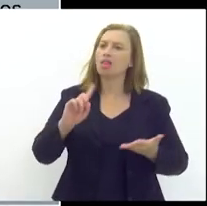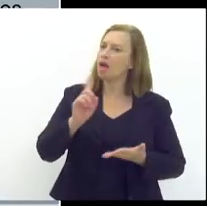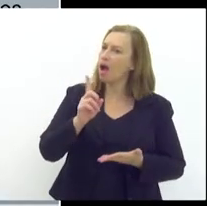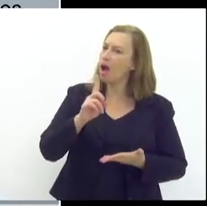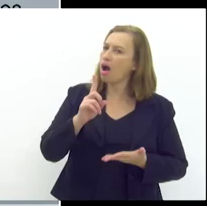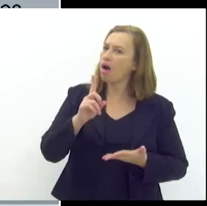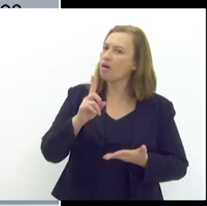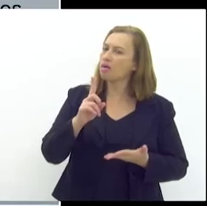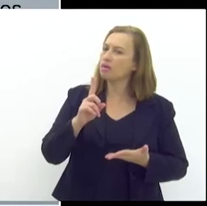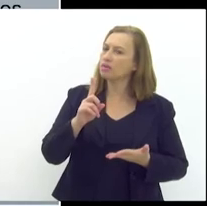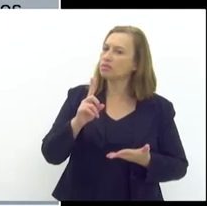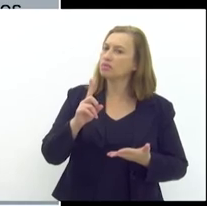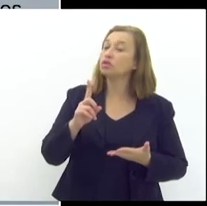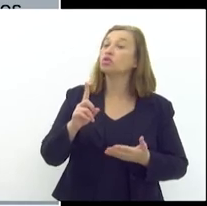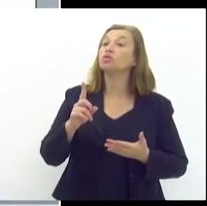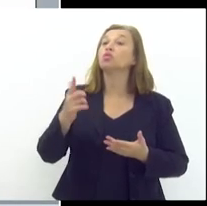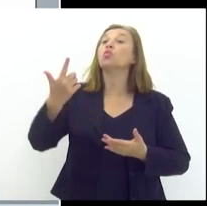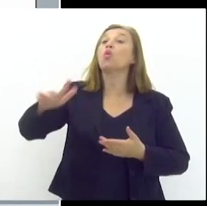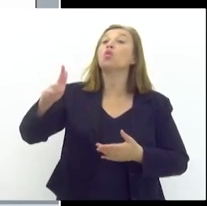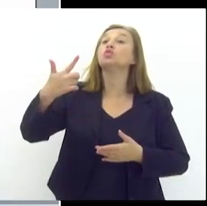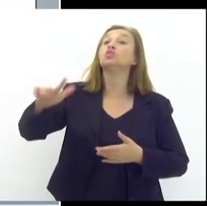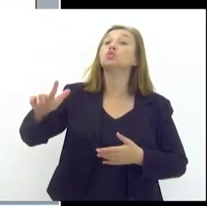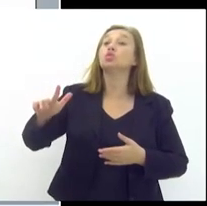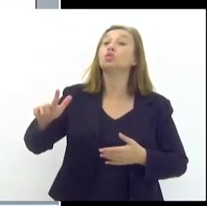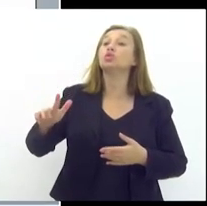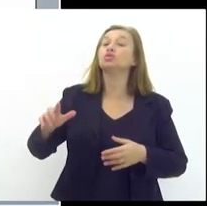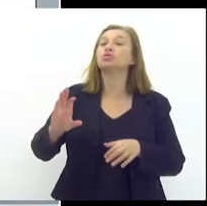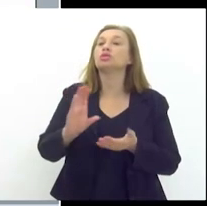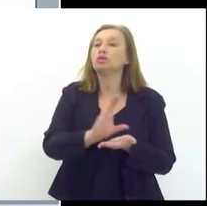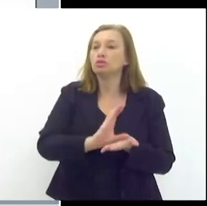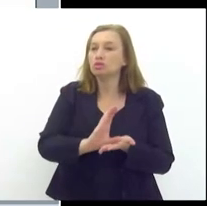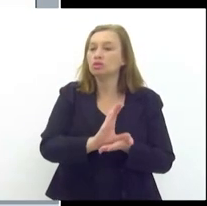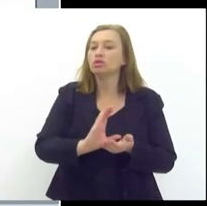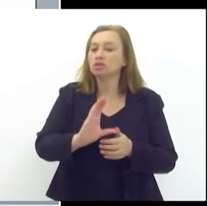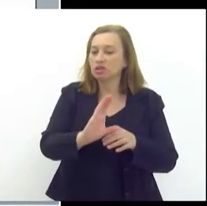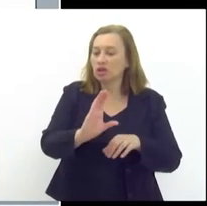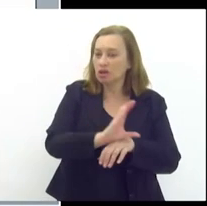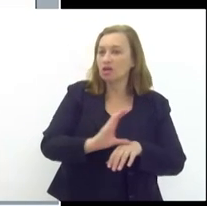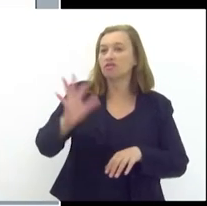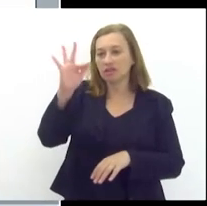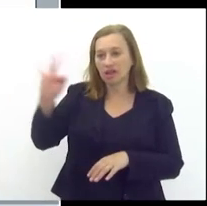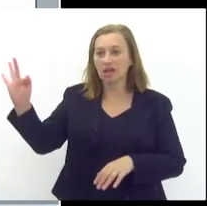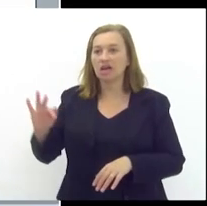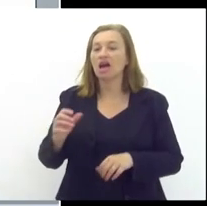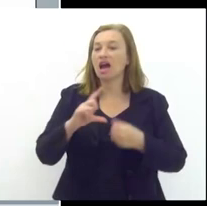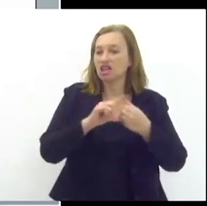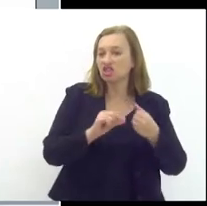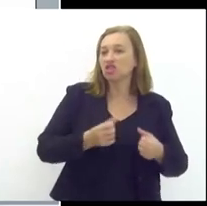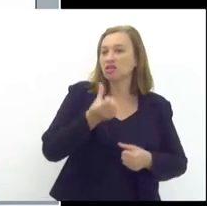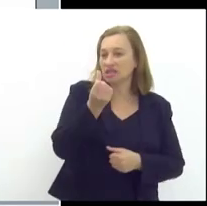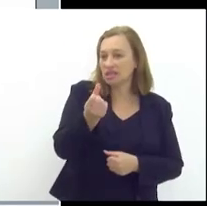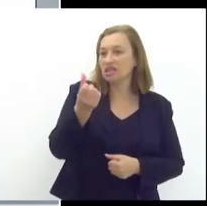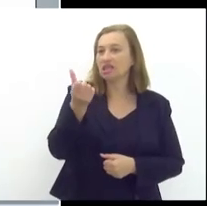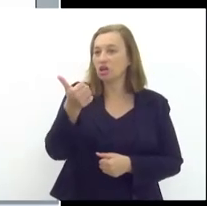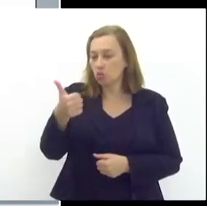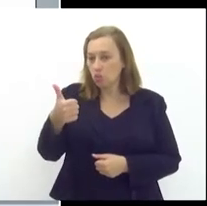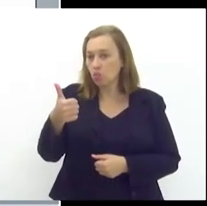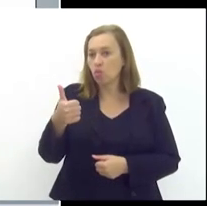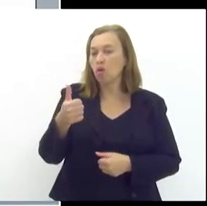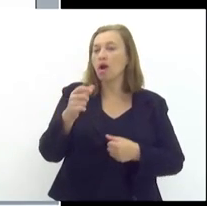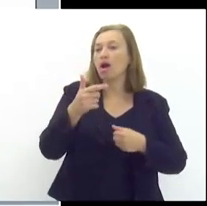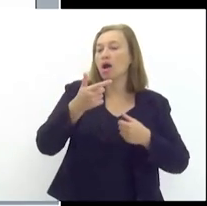transparência que estava do Conselho federativo aí o artigo 61 parágrafo terceiro